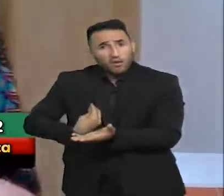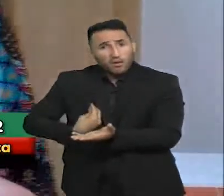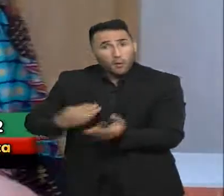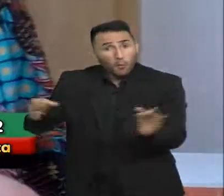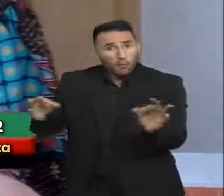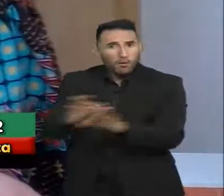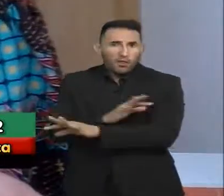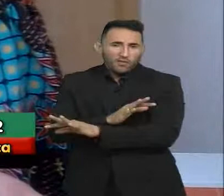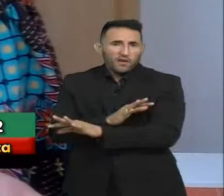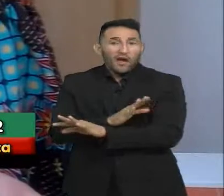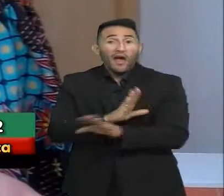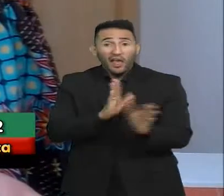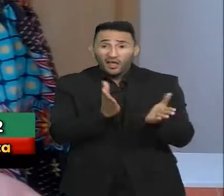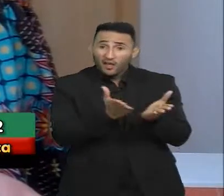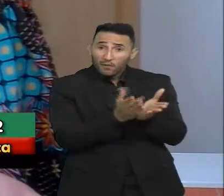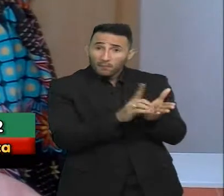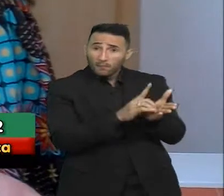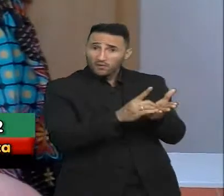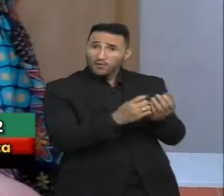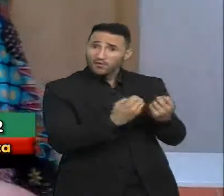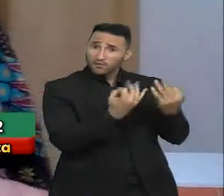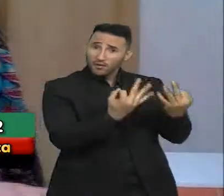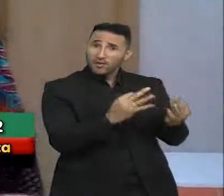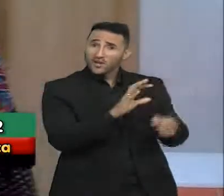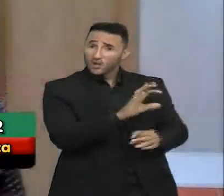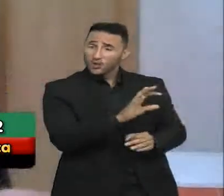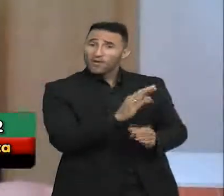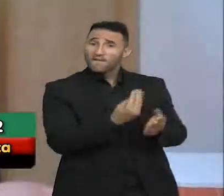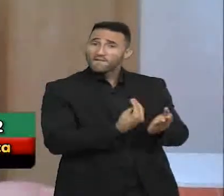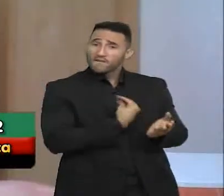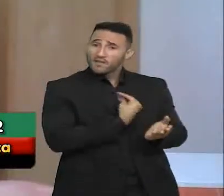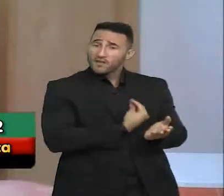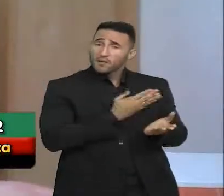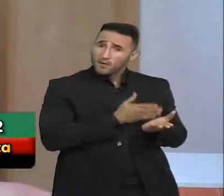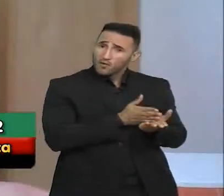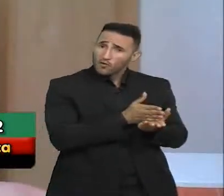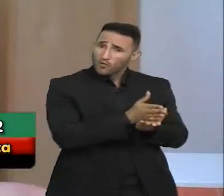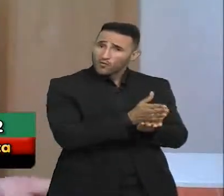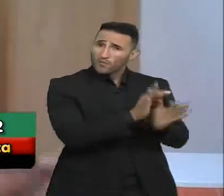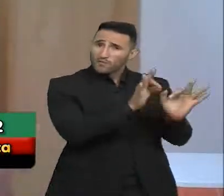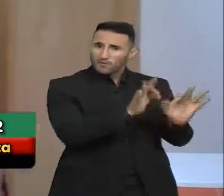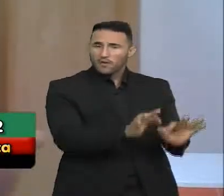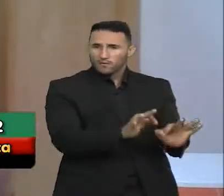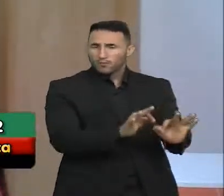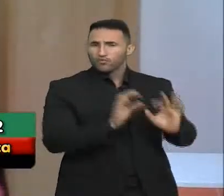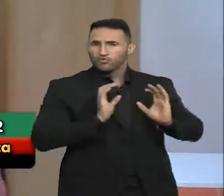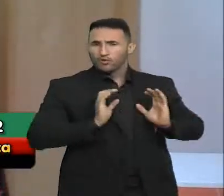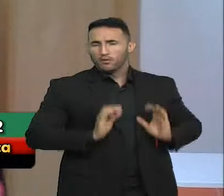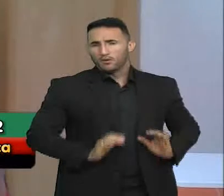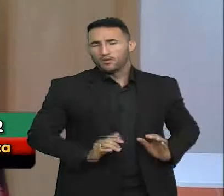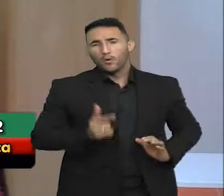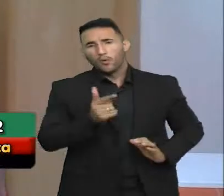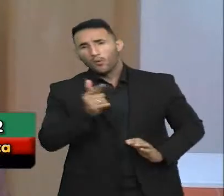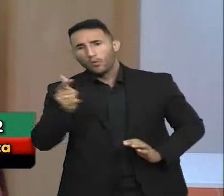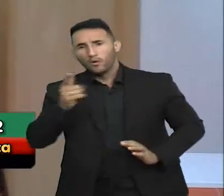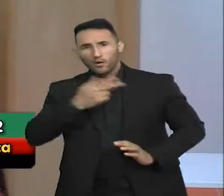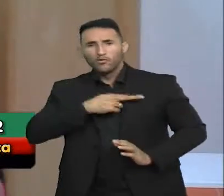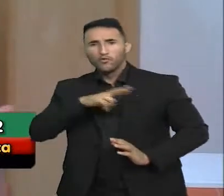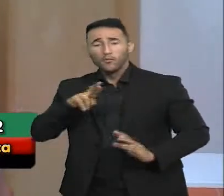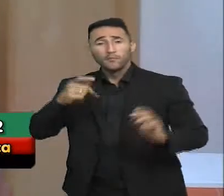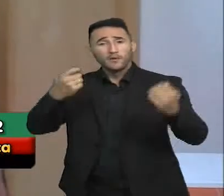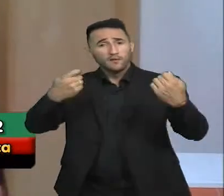Evangelho vai falar sobre isso, né? É vida plena com abundância e dignidade. As outras religiões precisam